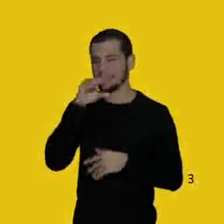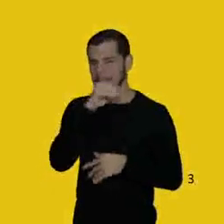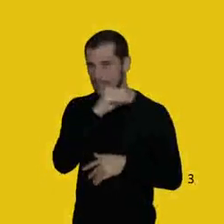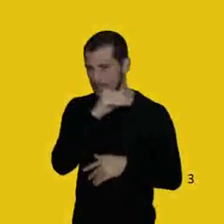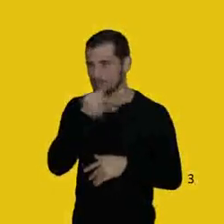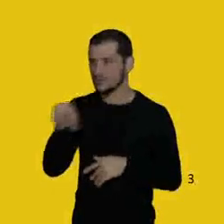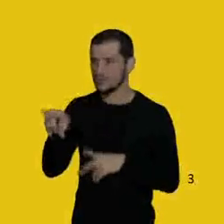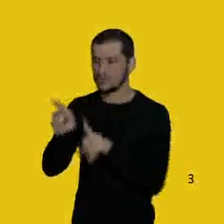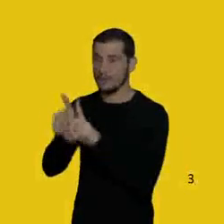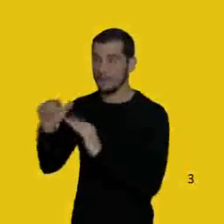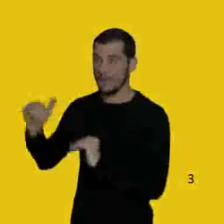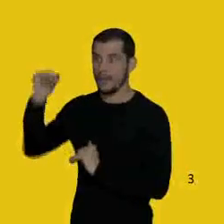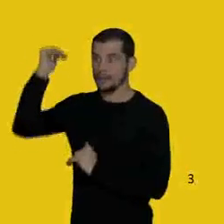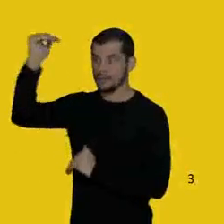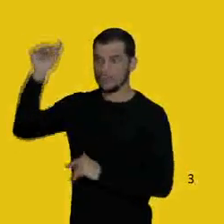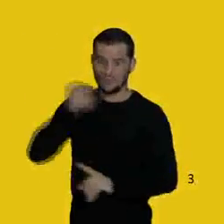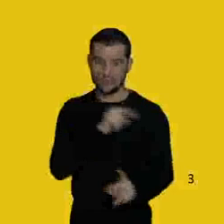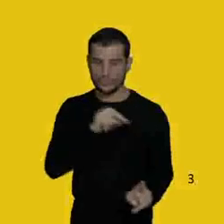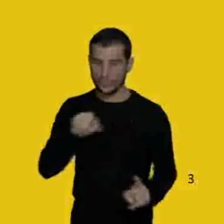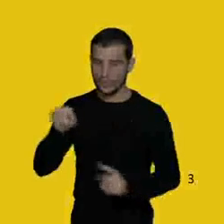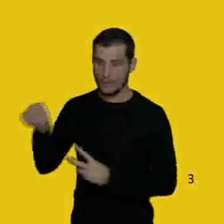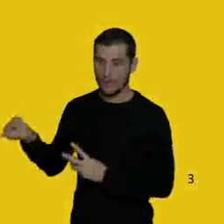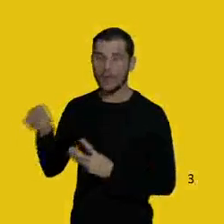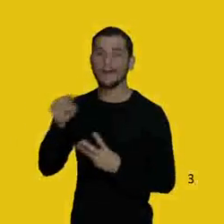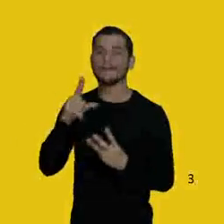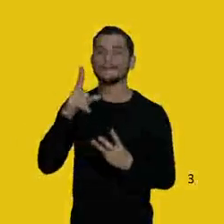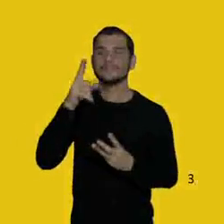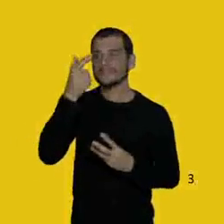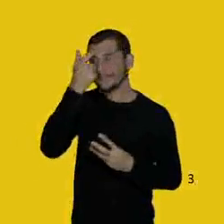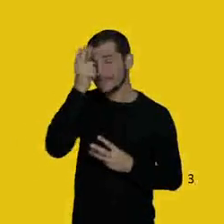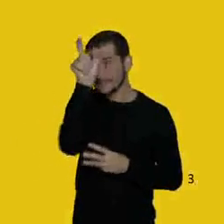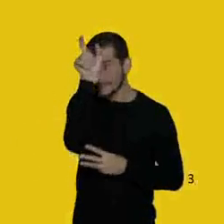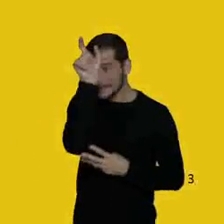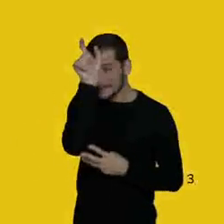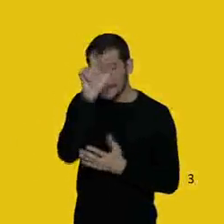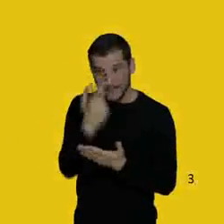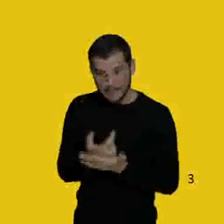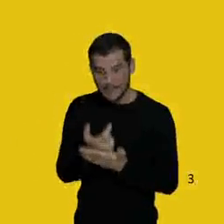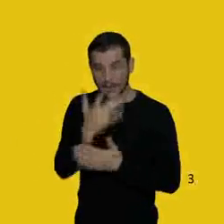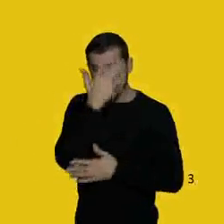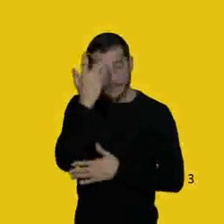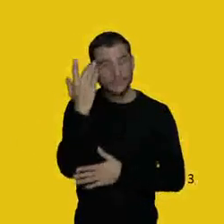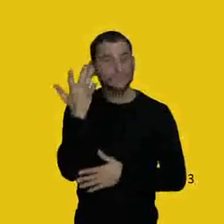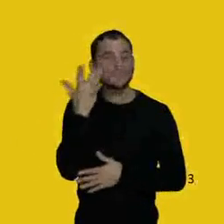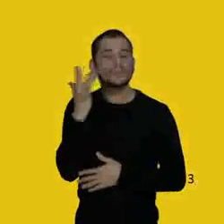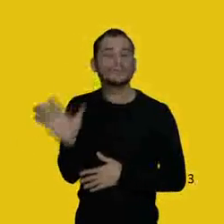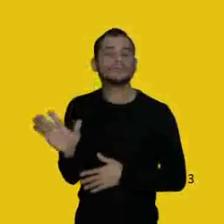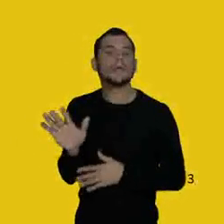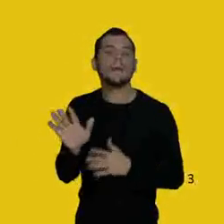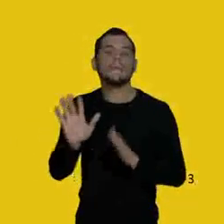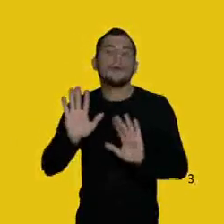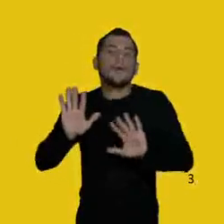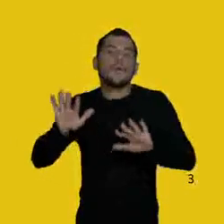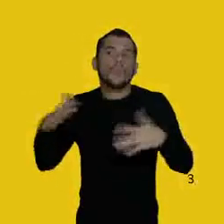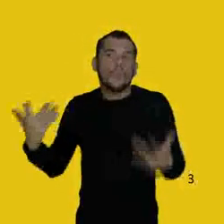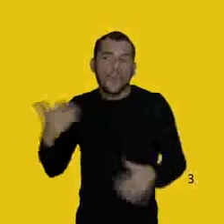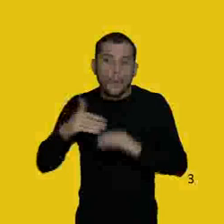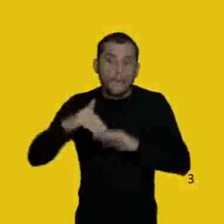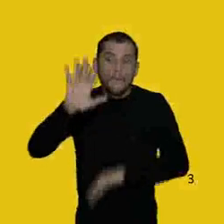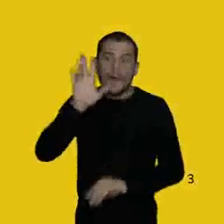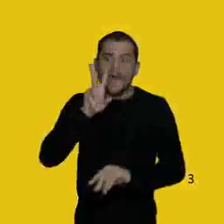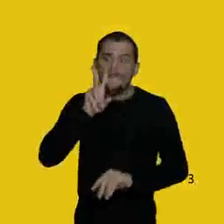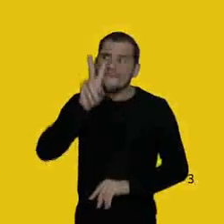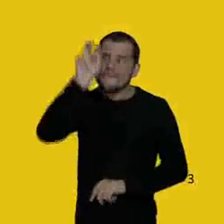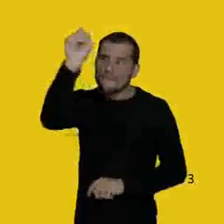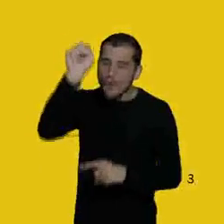entender onde que tá a sílaba forte da palavra então eles trocam muito comerão e comeram então não adianta você falar